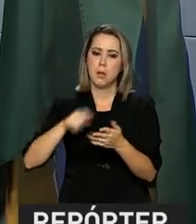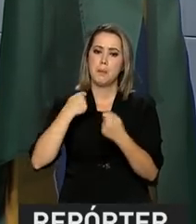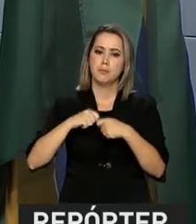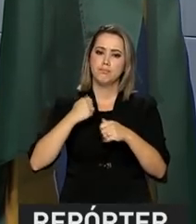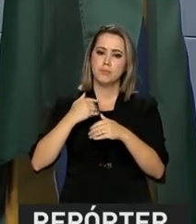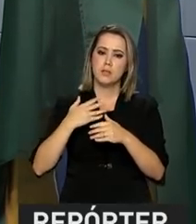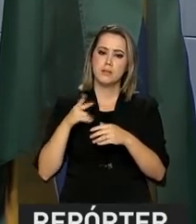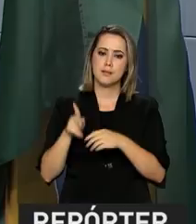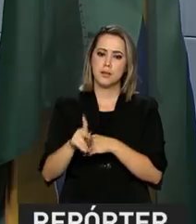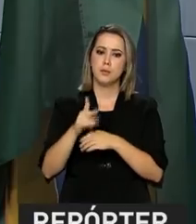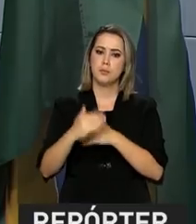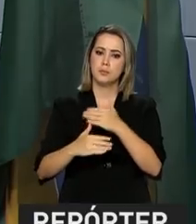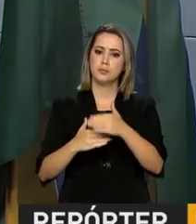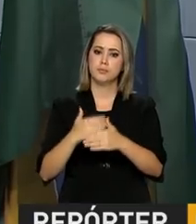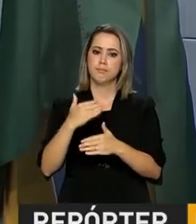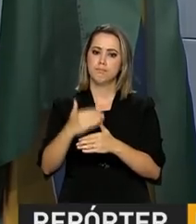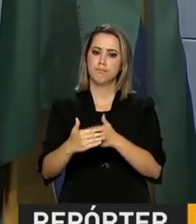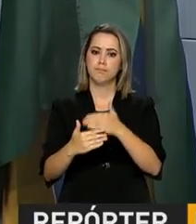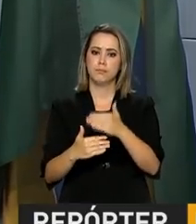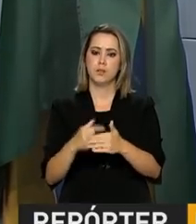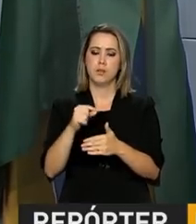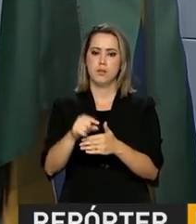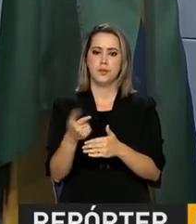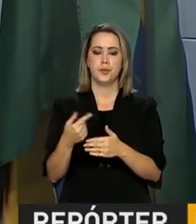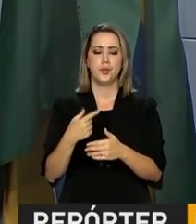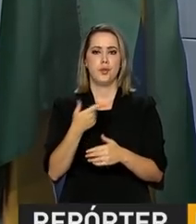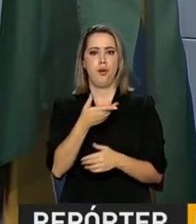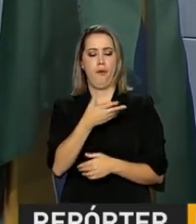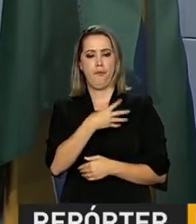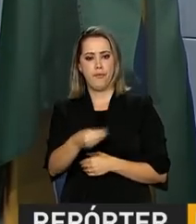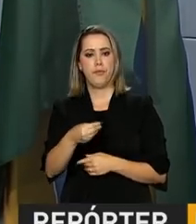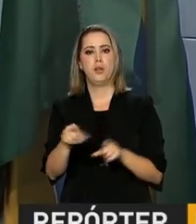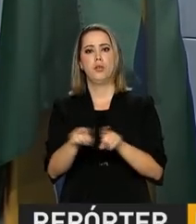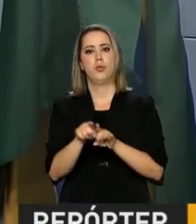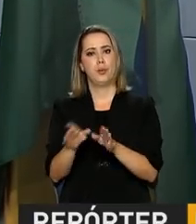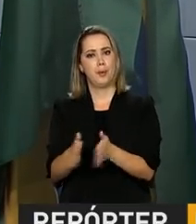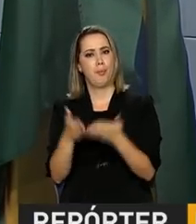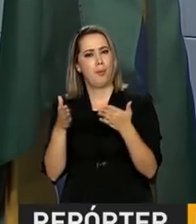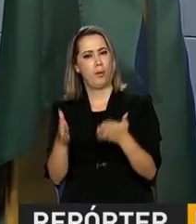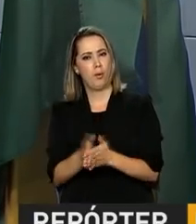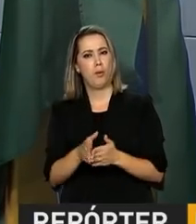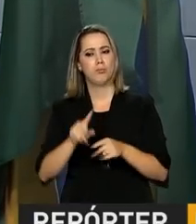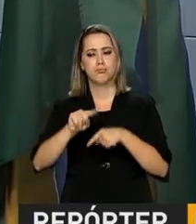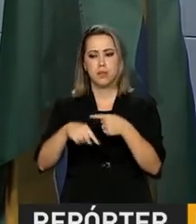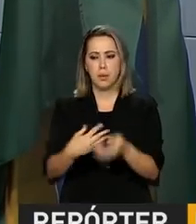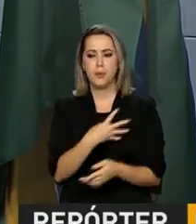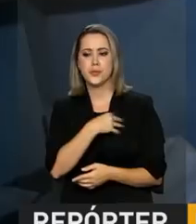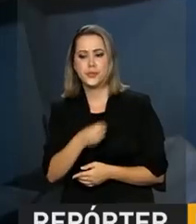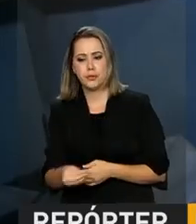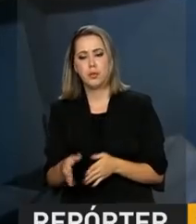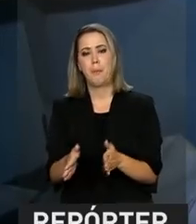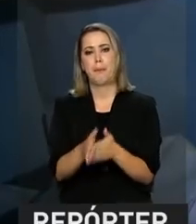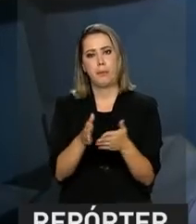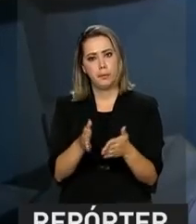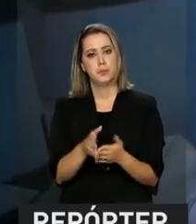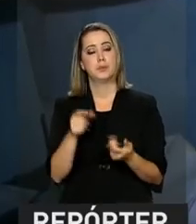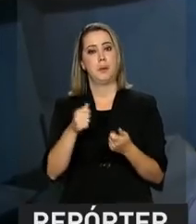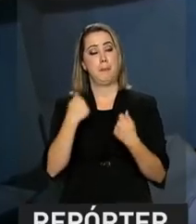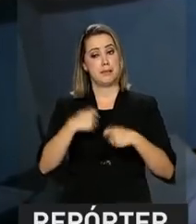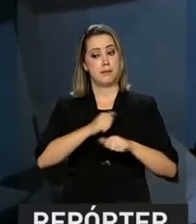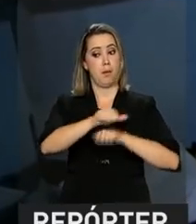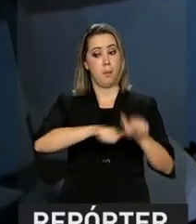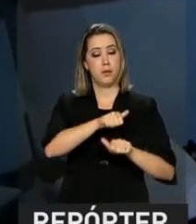um ciclo vicioso em que se repete o ciclo da pobreza geração após geração. E o governo